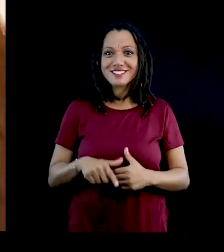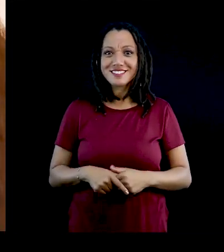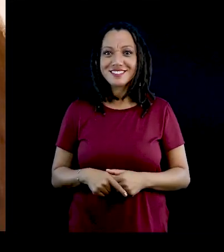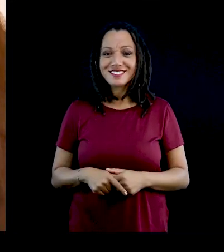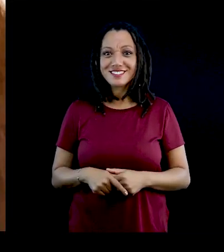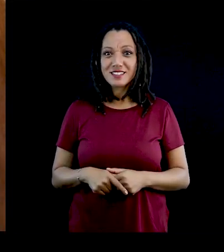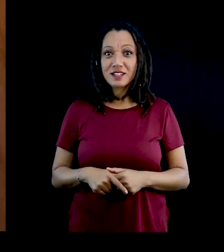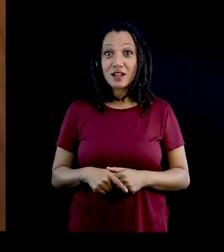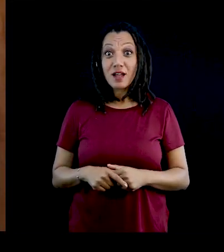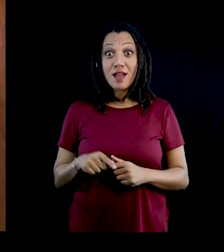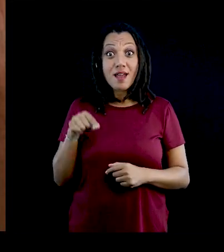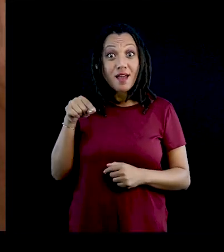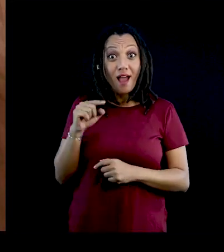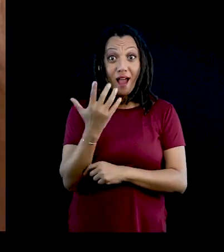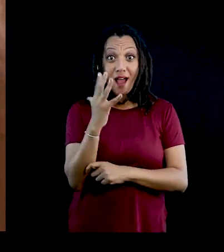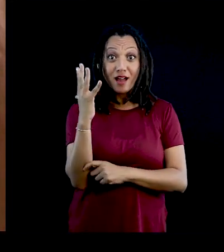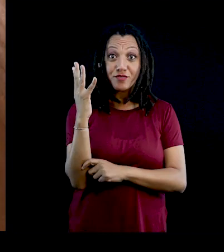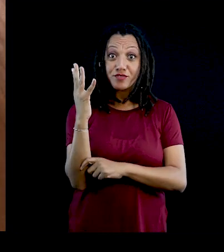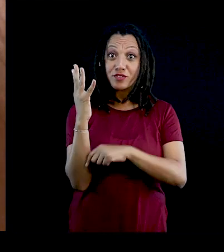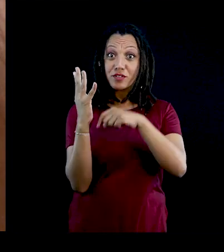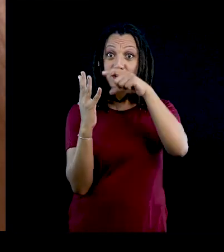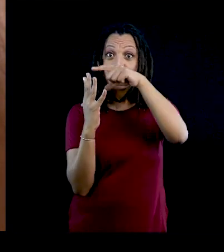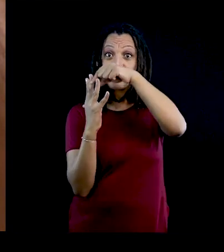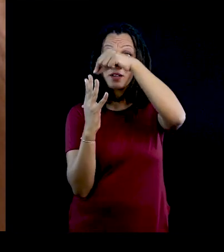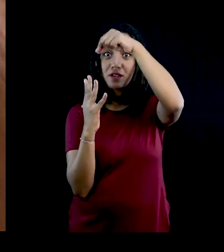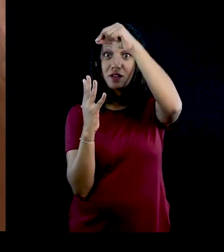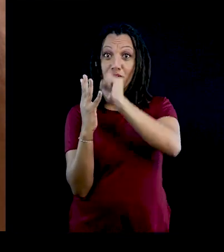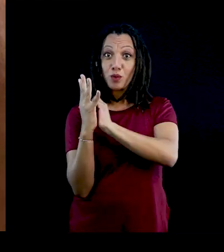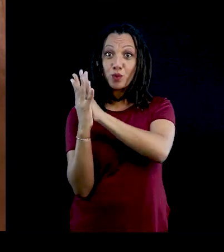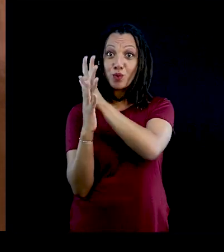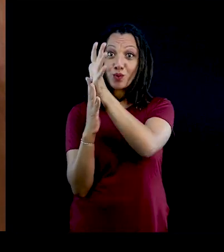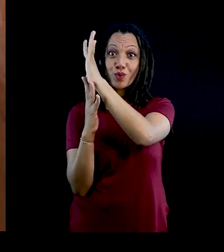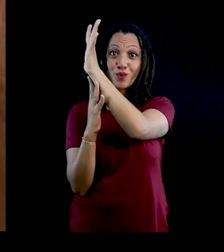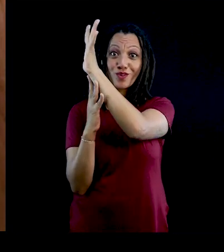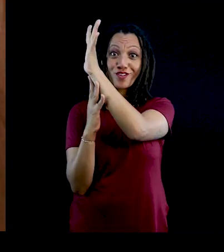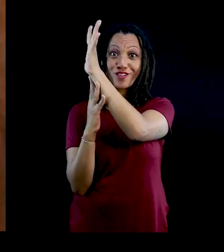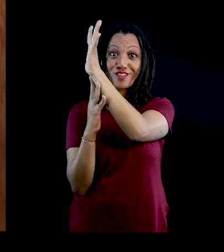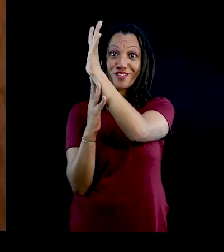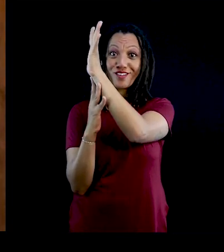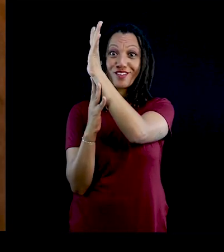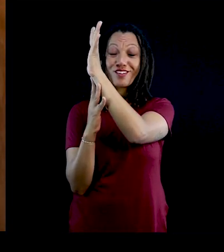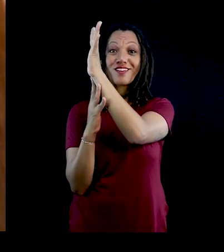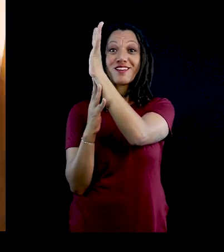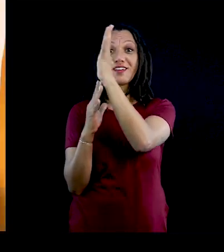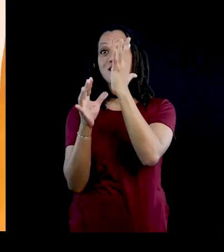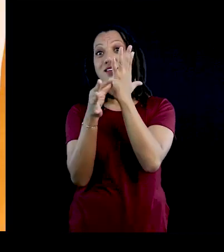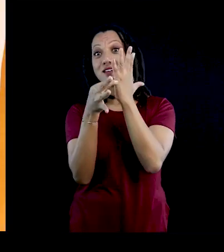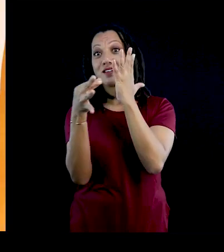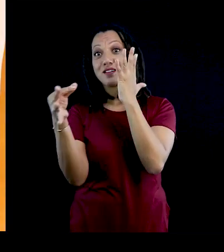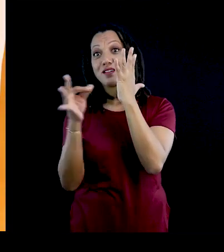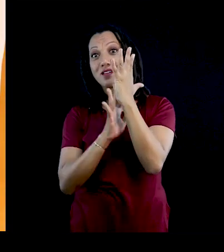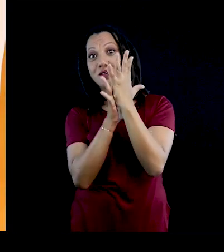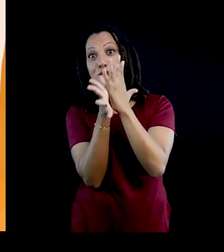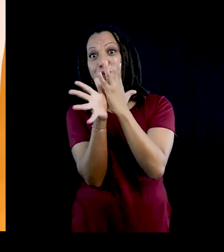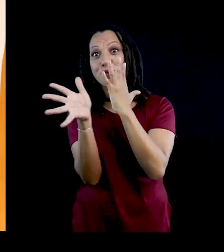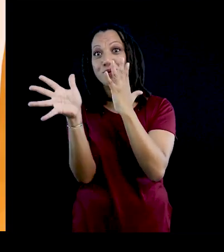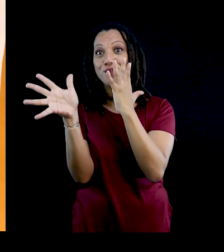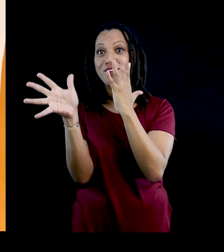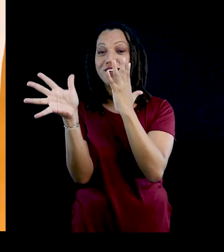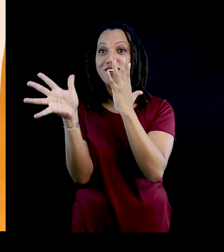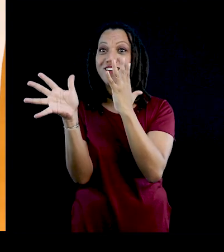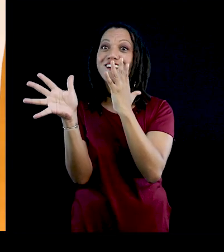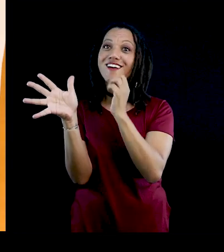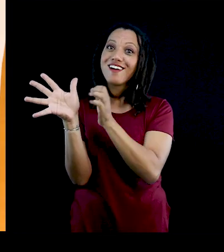posso puxar essa árvore para ela continuar crescendo. E depois eu posso puxar esse outro galho aqui que está